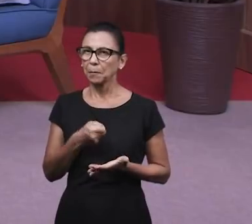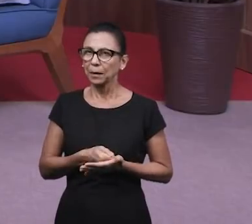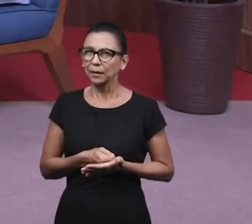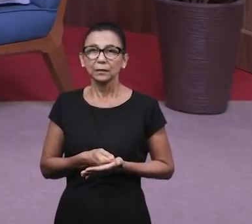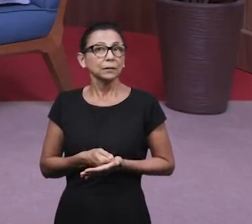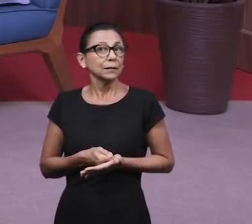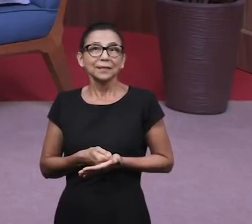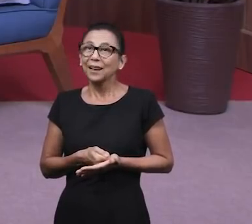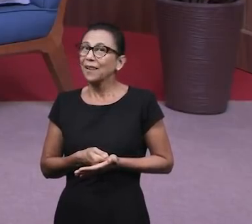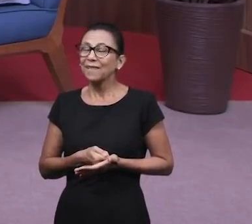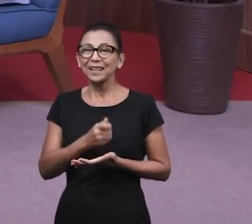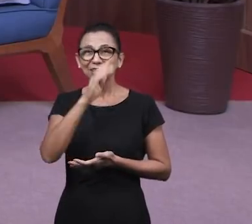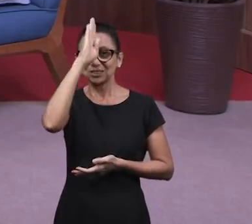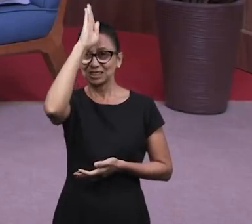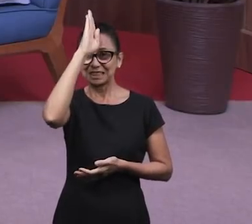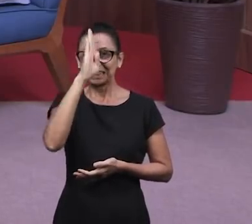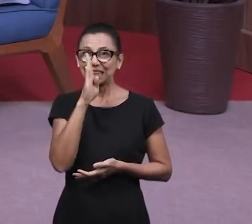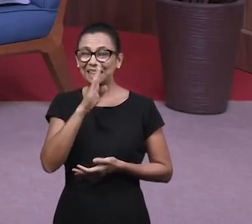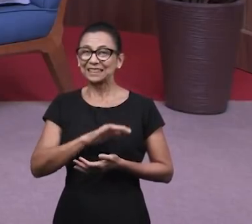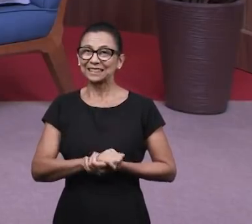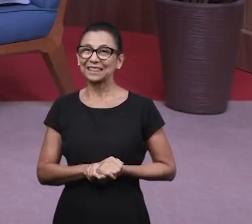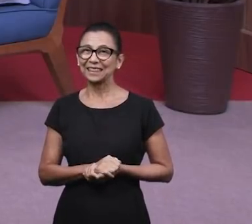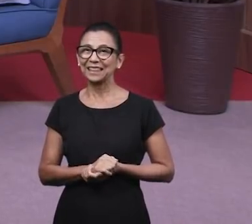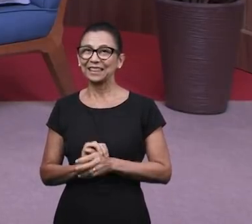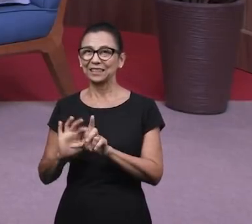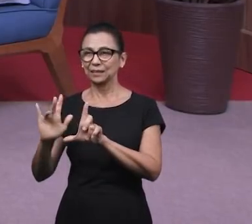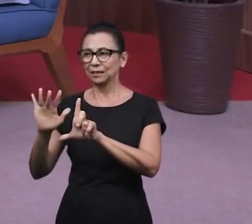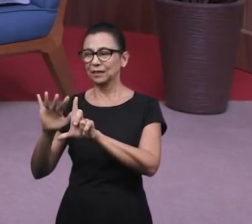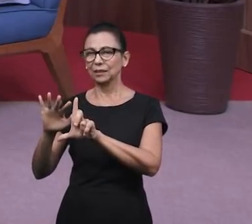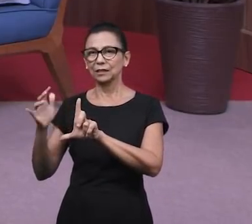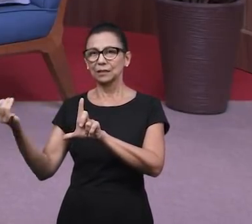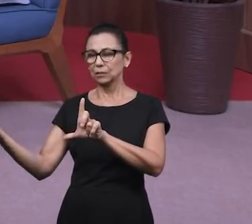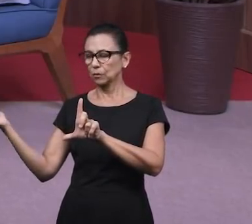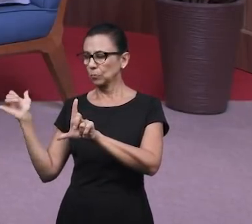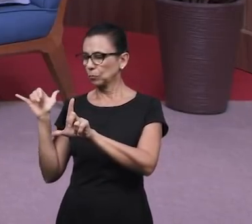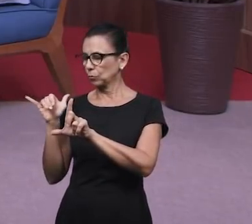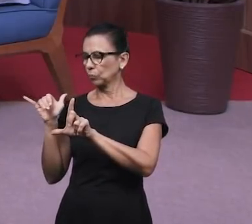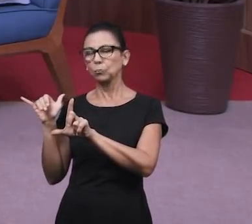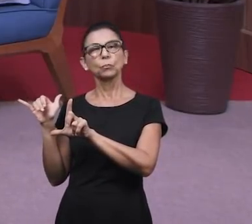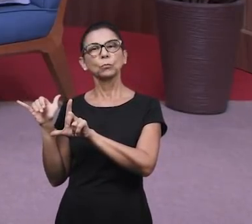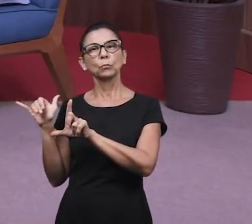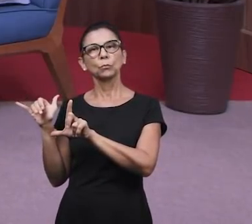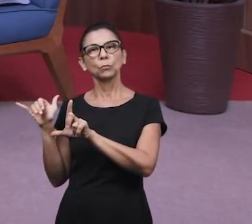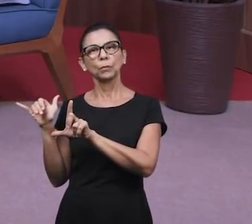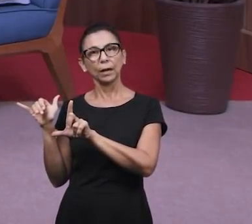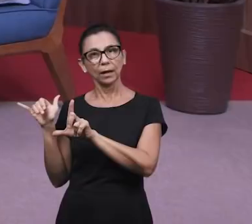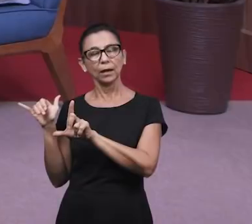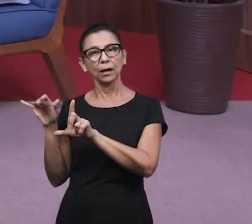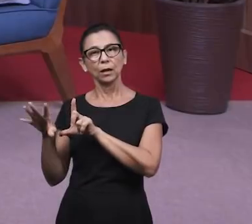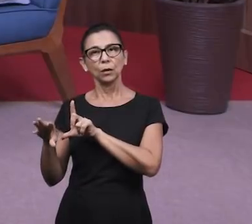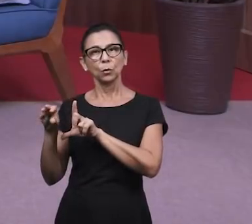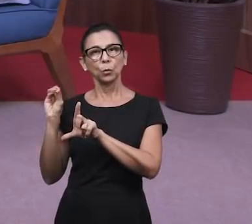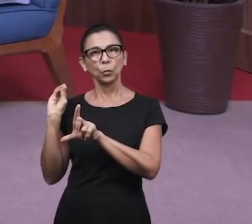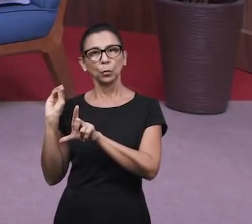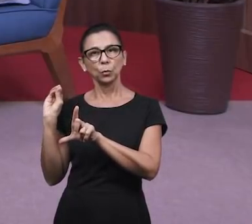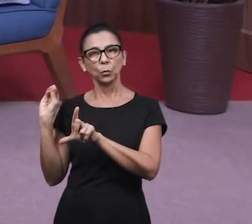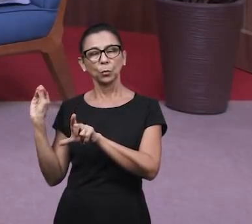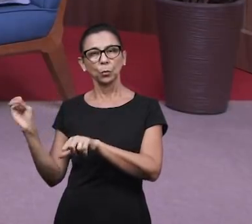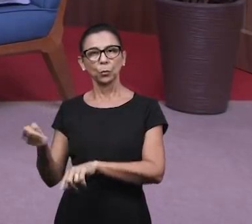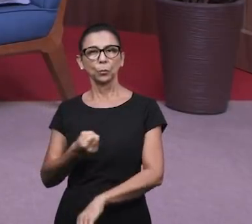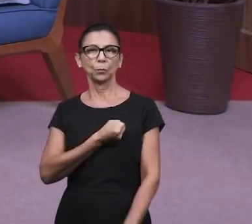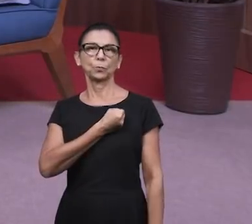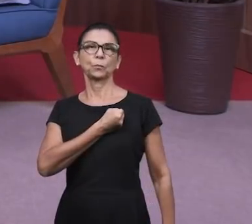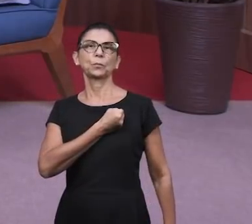totalmente gratuito. Aponte a câmera do seu celular para esse QR Code que está aparecendo aí ao lado do número e seu aparelho será redirecionado para